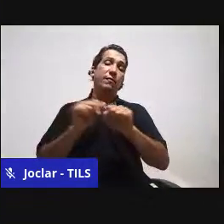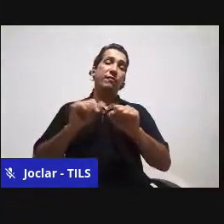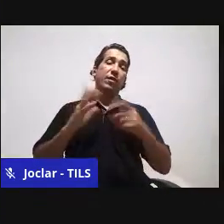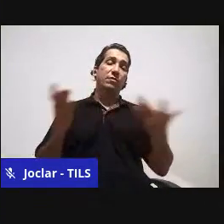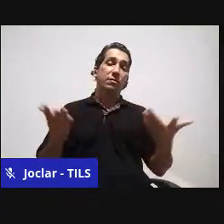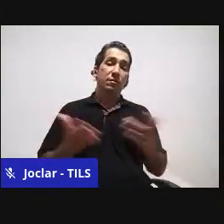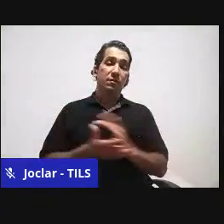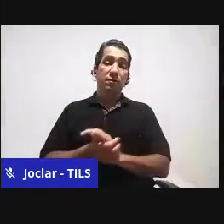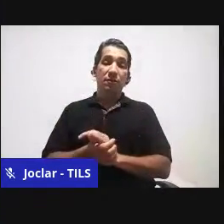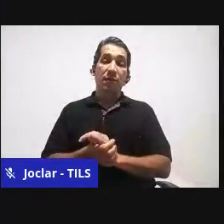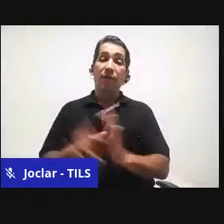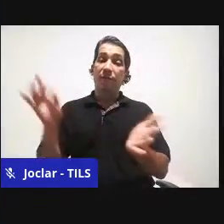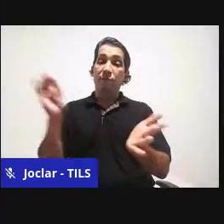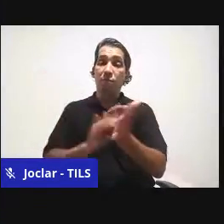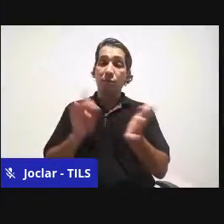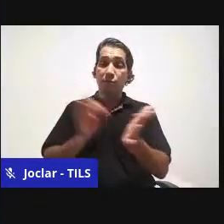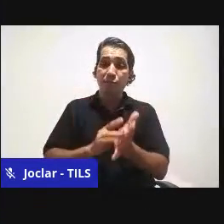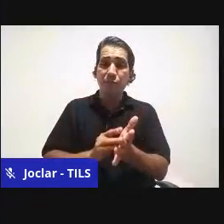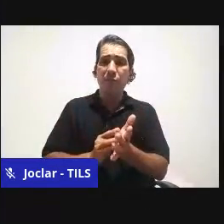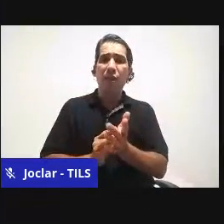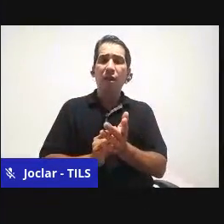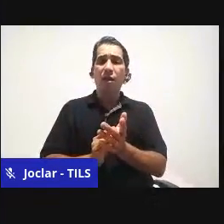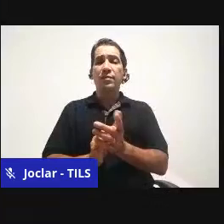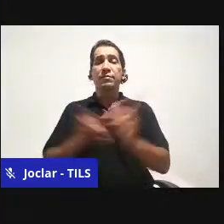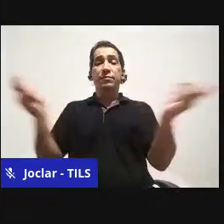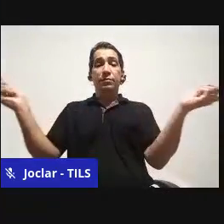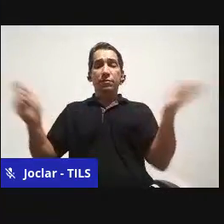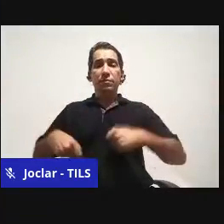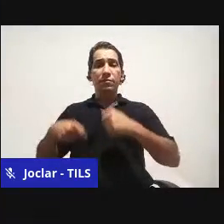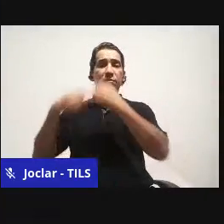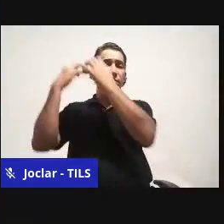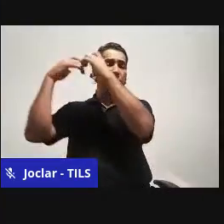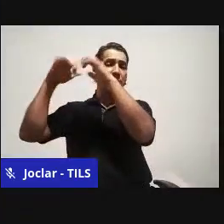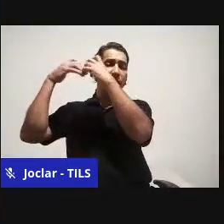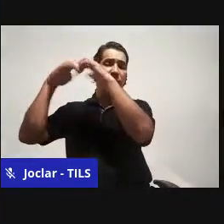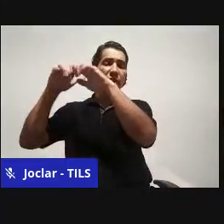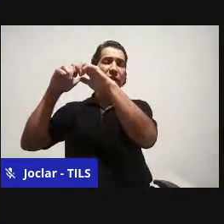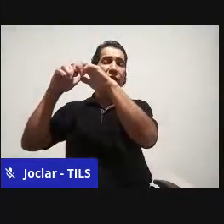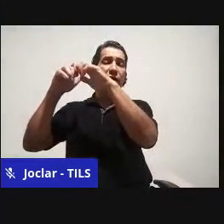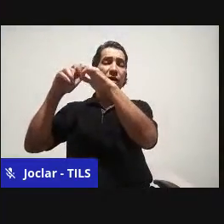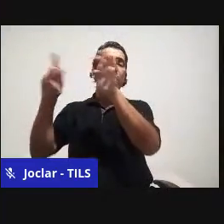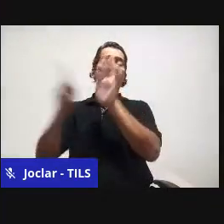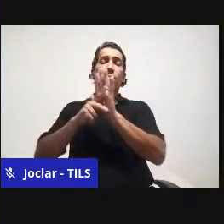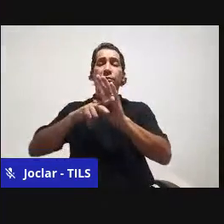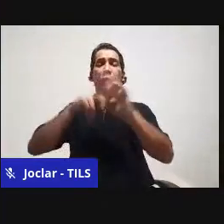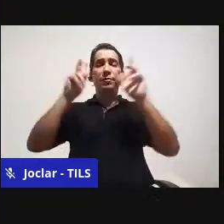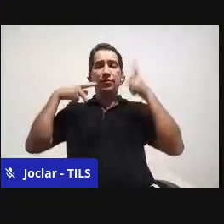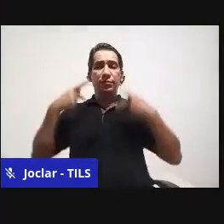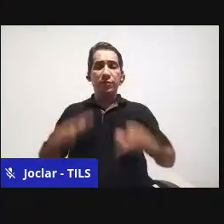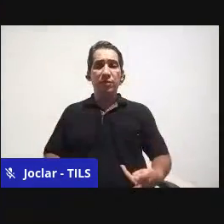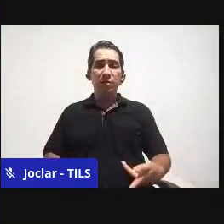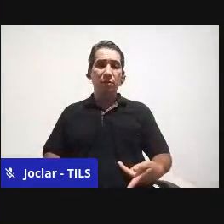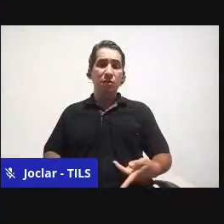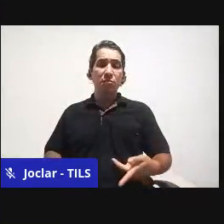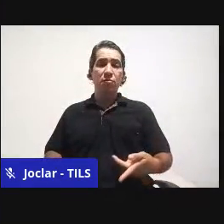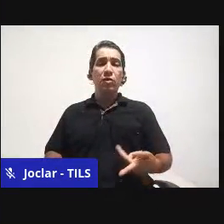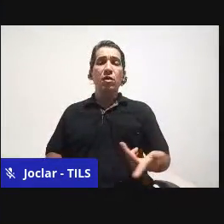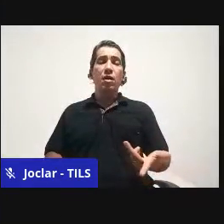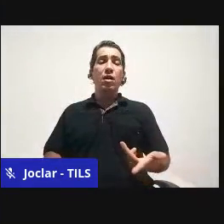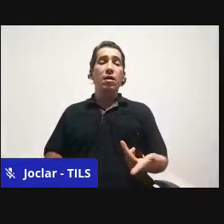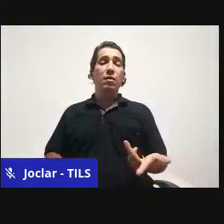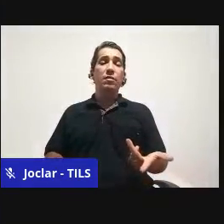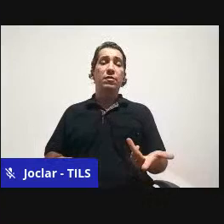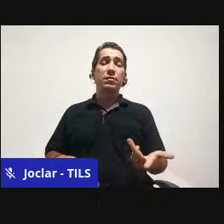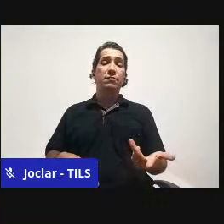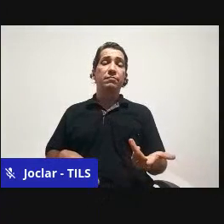cognitiva humana é que permite ele aprender. E o processo de aprendizagem nada mais é do que um processo cognitivo